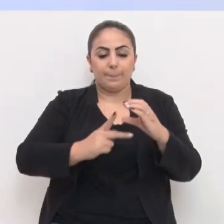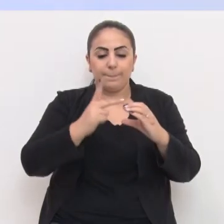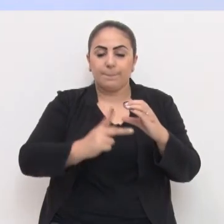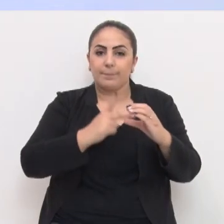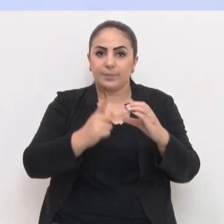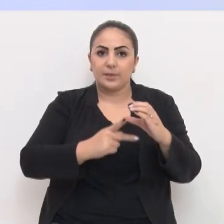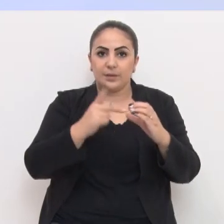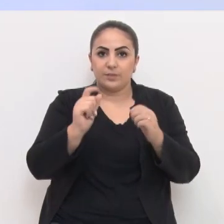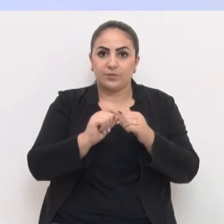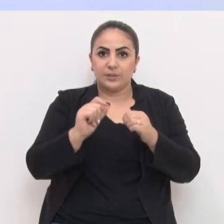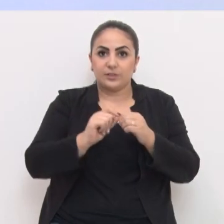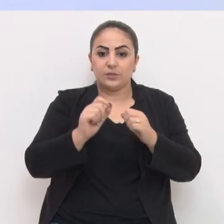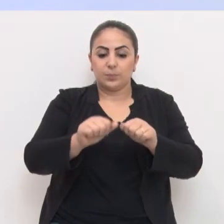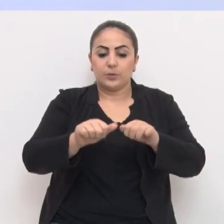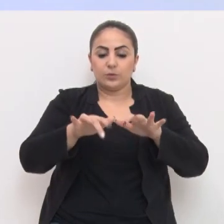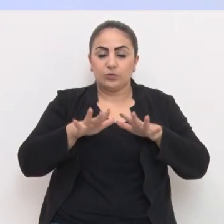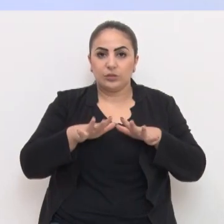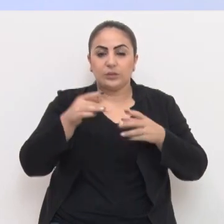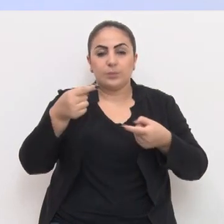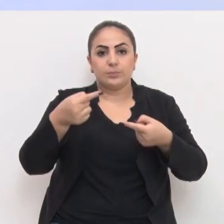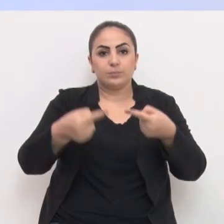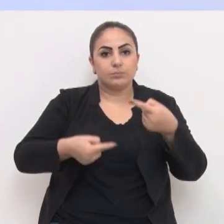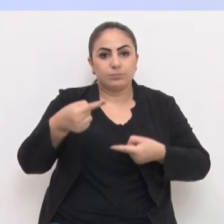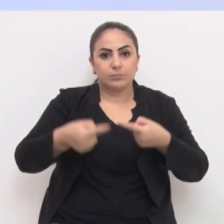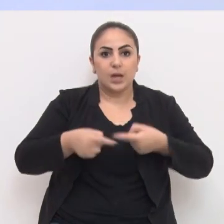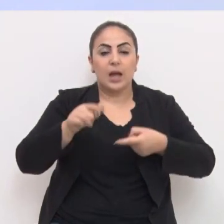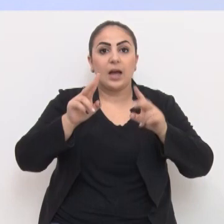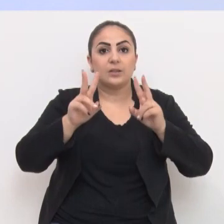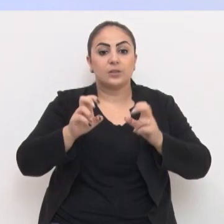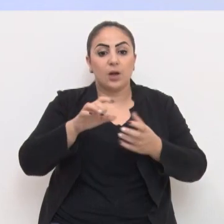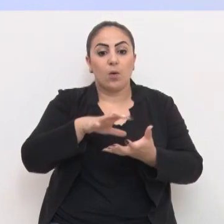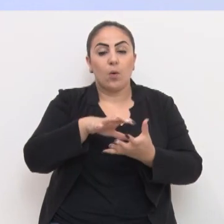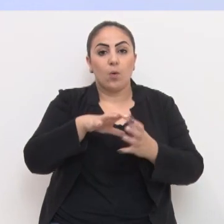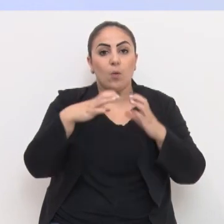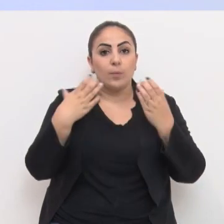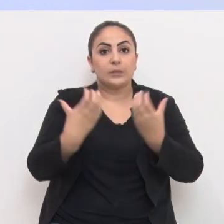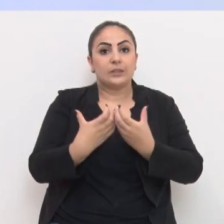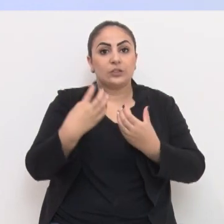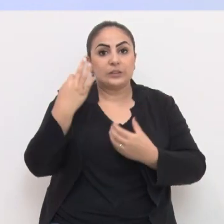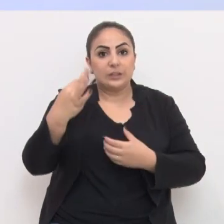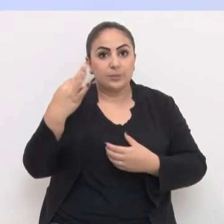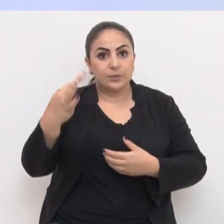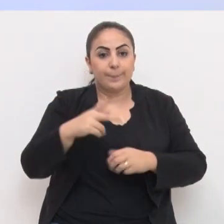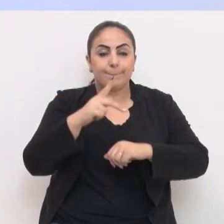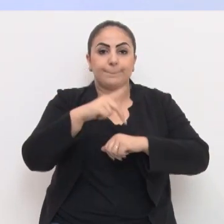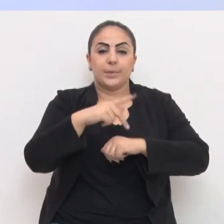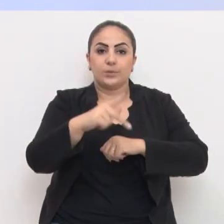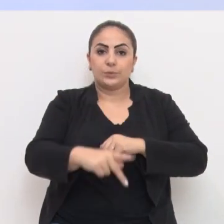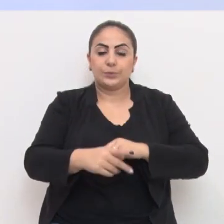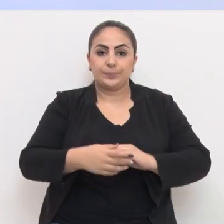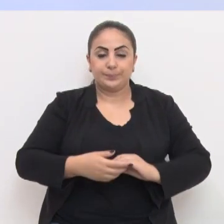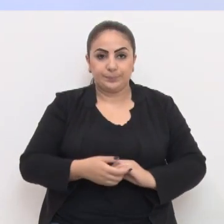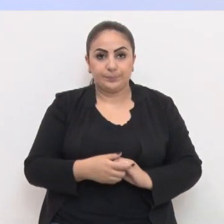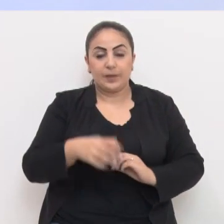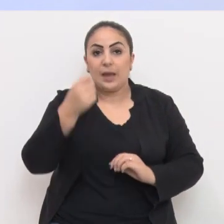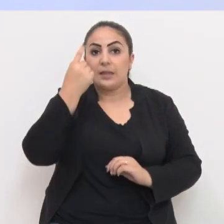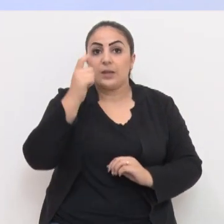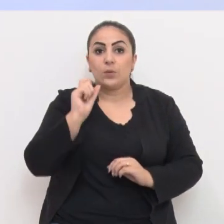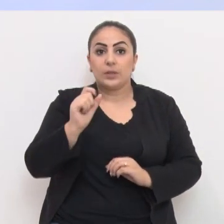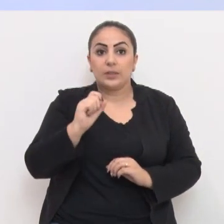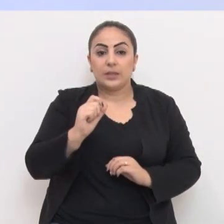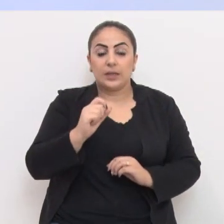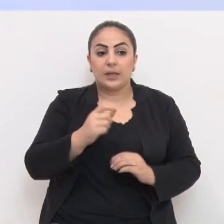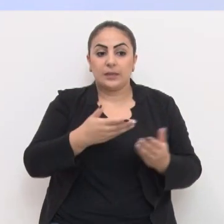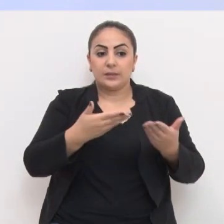A Câmara de Vereadores sediou uma audiência para discutir a situação das comunidades terapêuticas de Passo Fundo. A